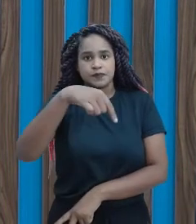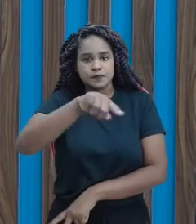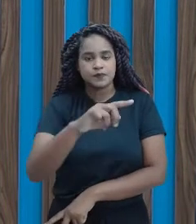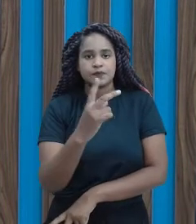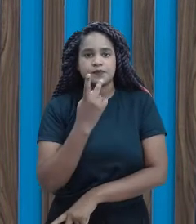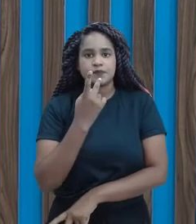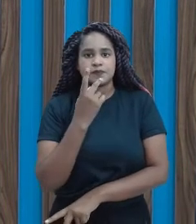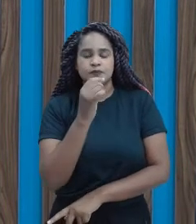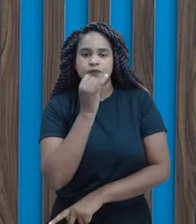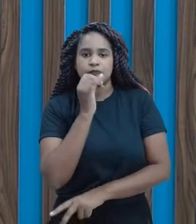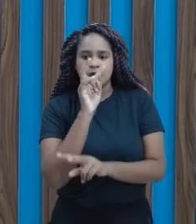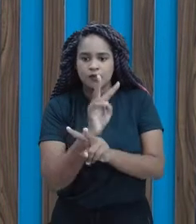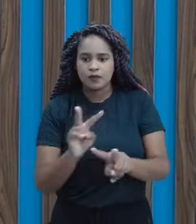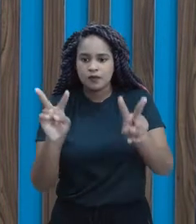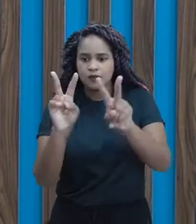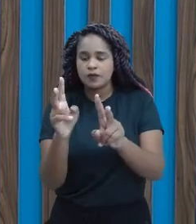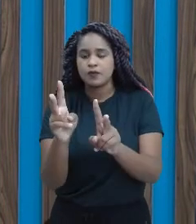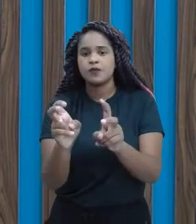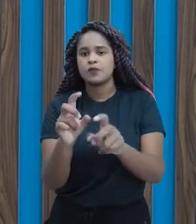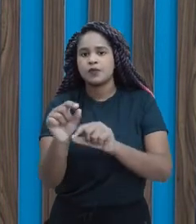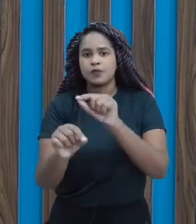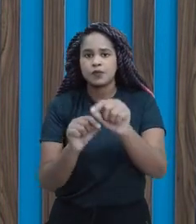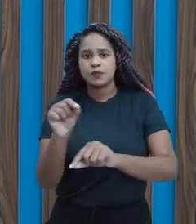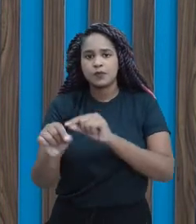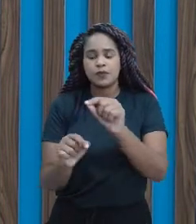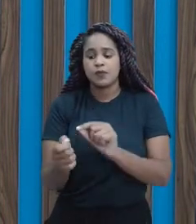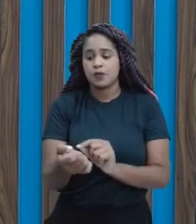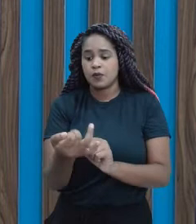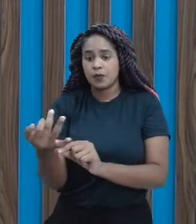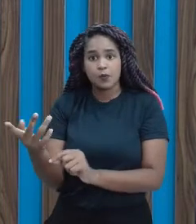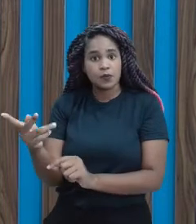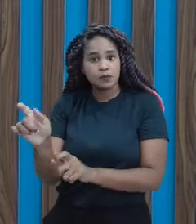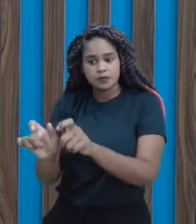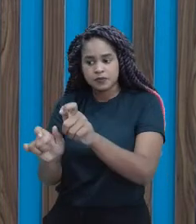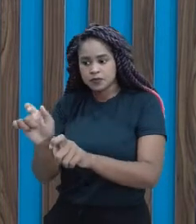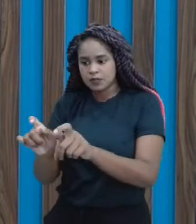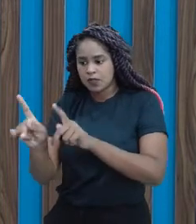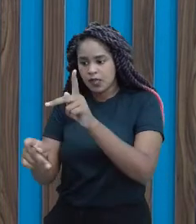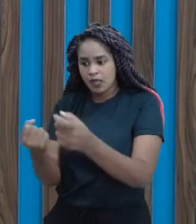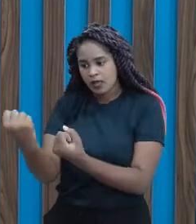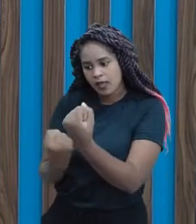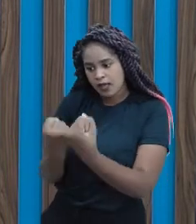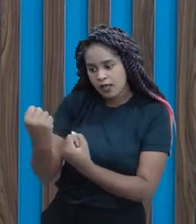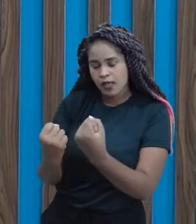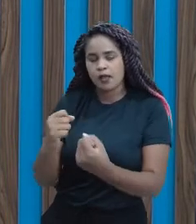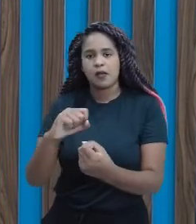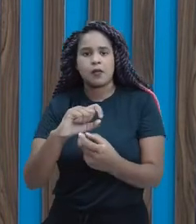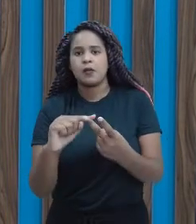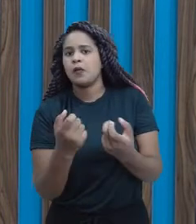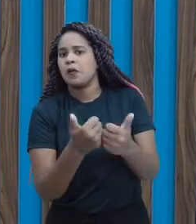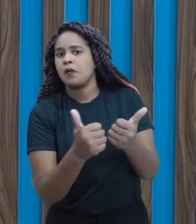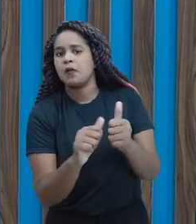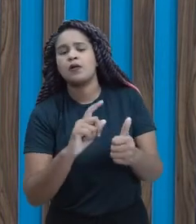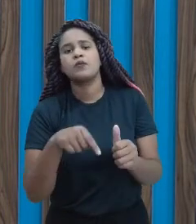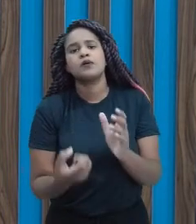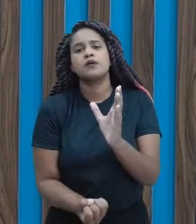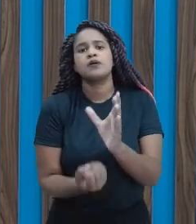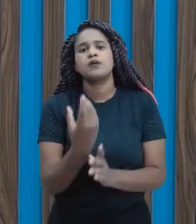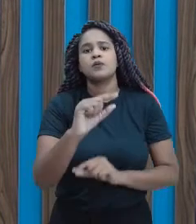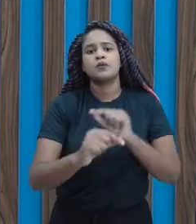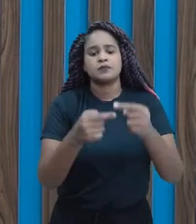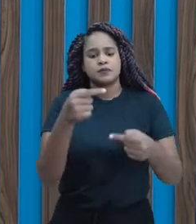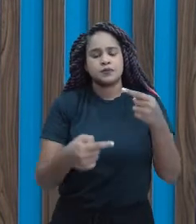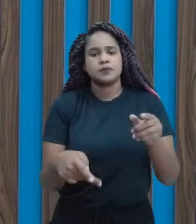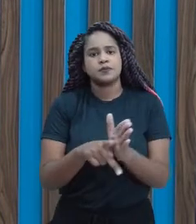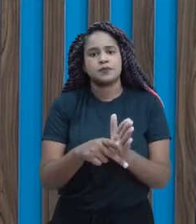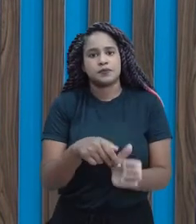gente, por exemplo, ver a questão da mobilidade, quanto por cento da população anda de carro, de ônibus, para a gente construir políticas públicas né? Enfim, então a porcentagem